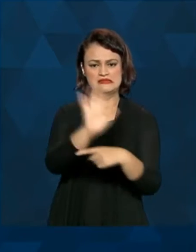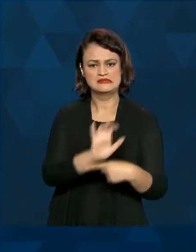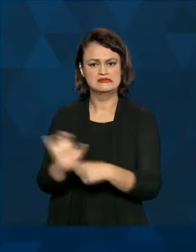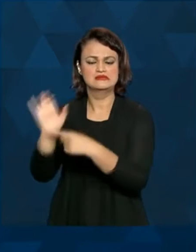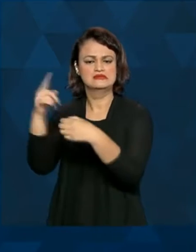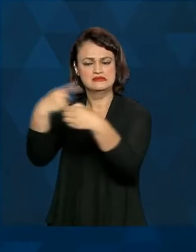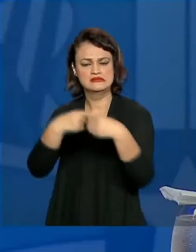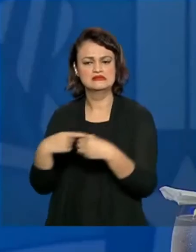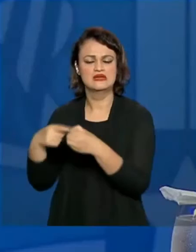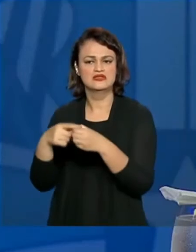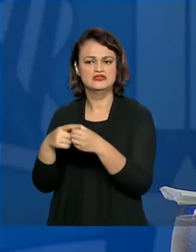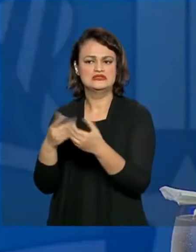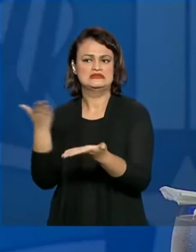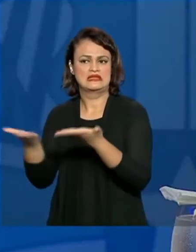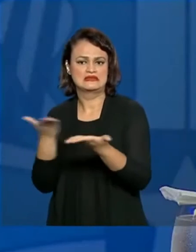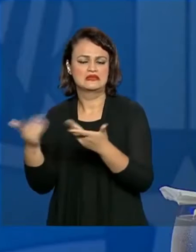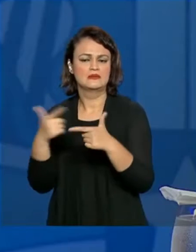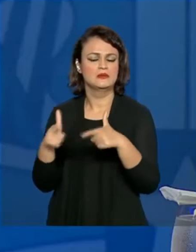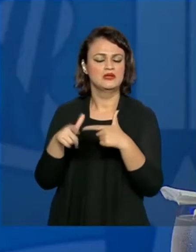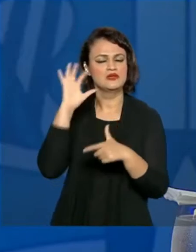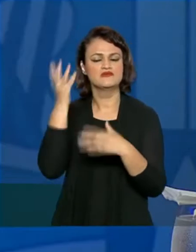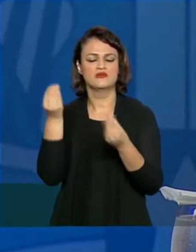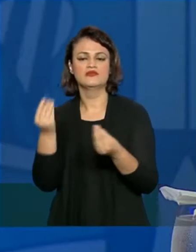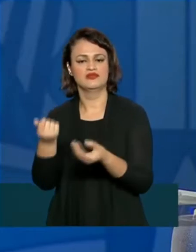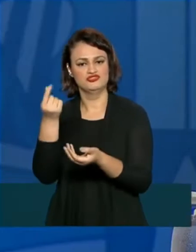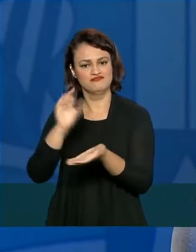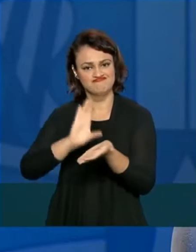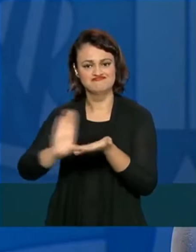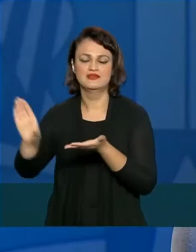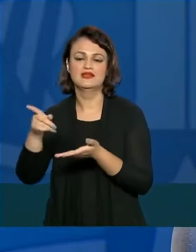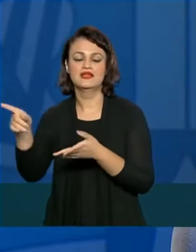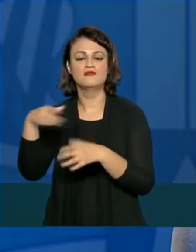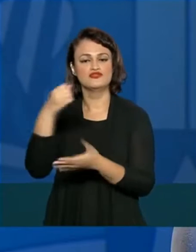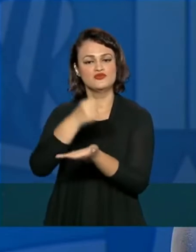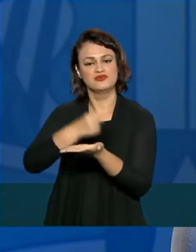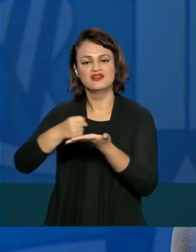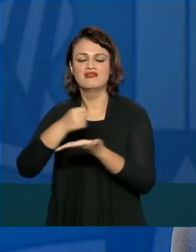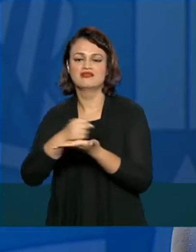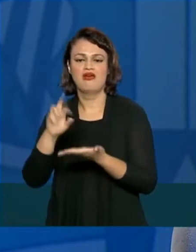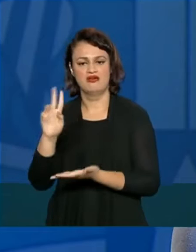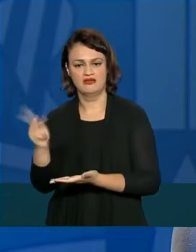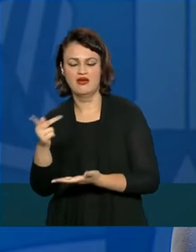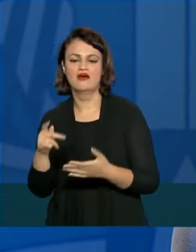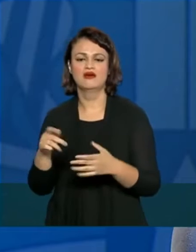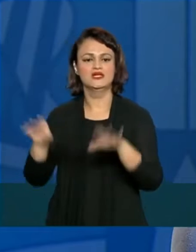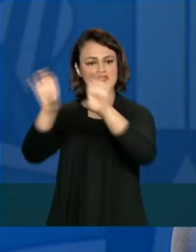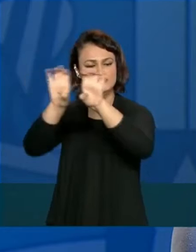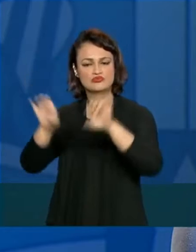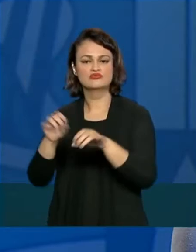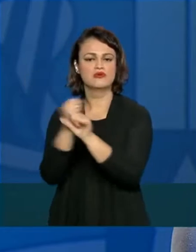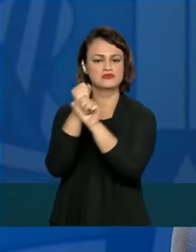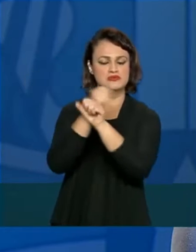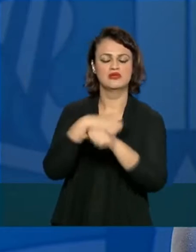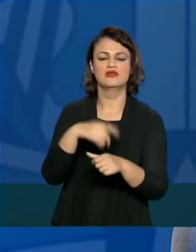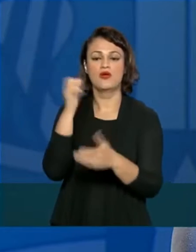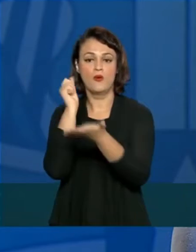suas necessidades. Com esse recurso, ele pode contratar recursos humanos, ampliar estruturas, adquirir